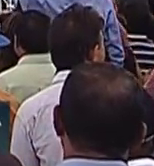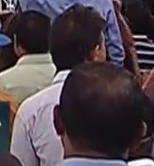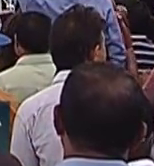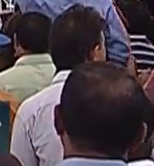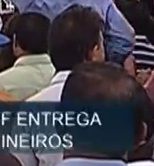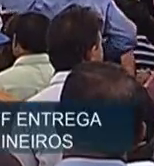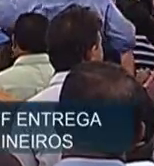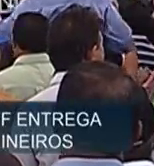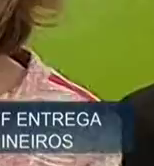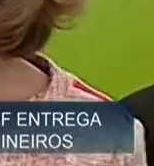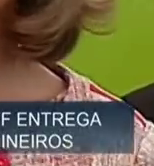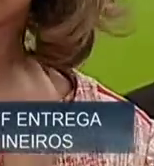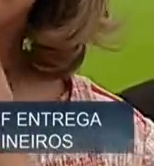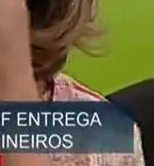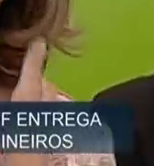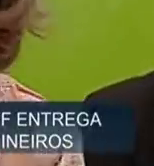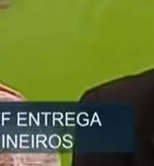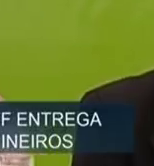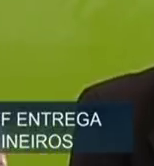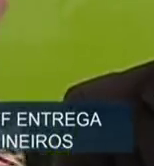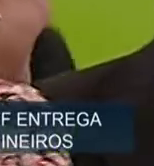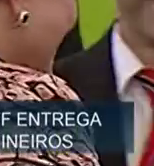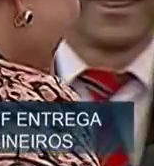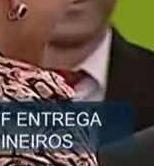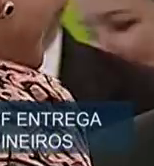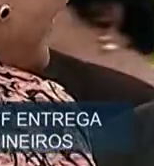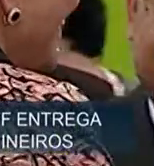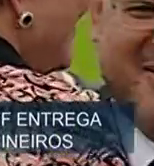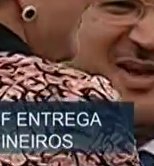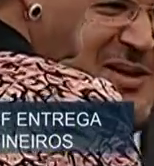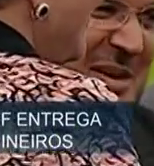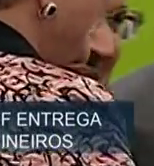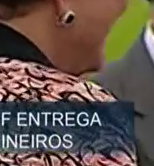gente está encerrada esta cer